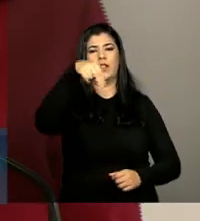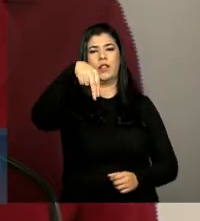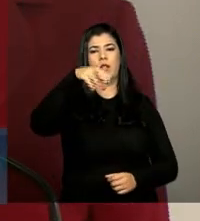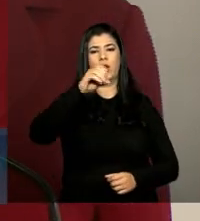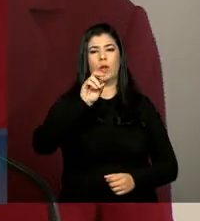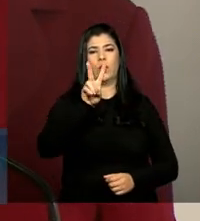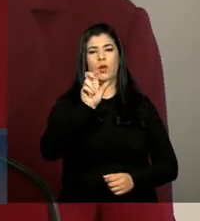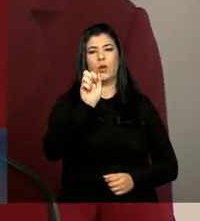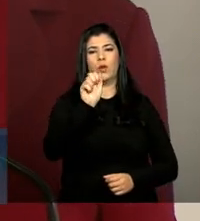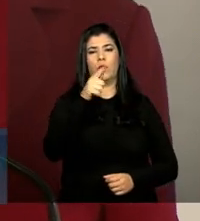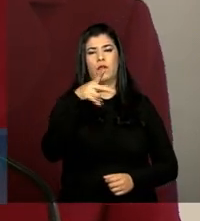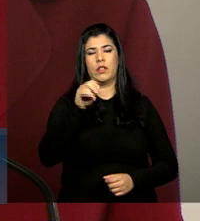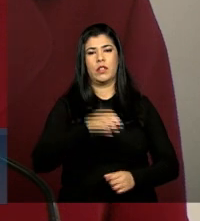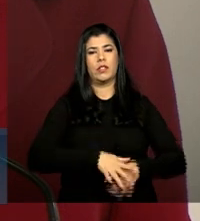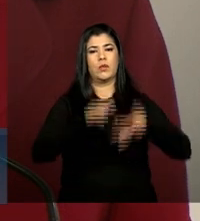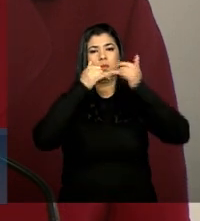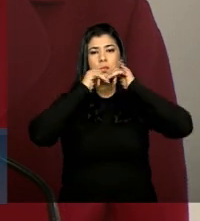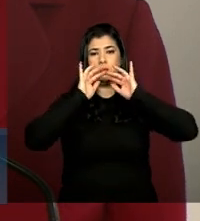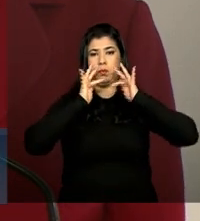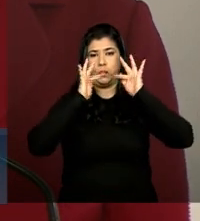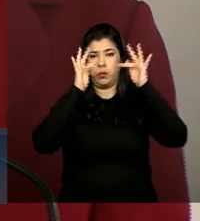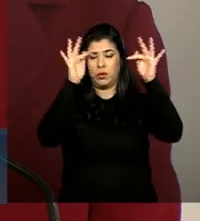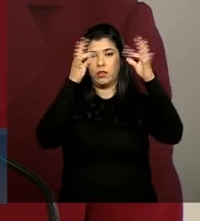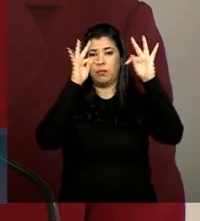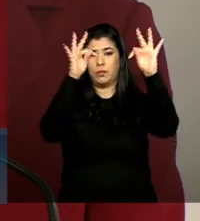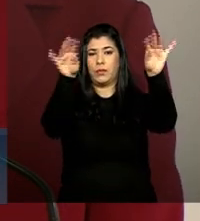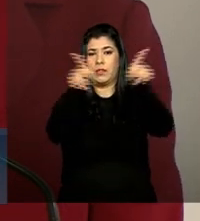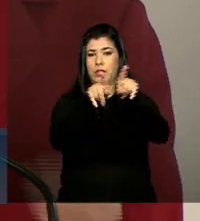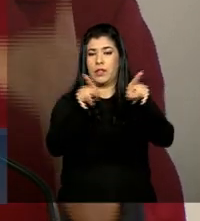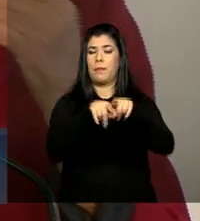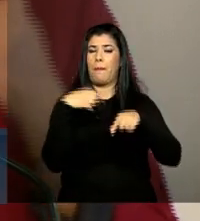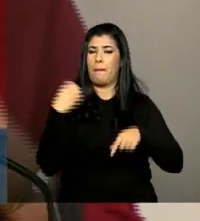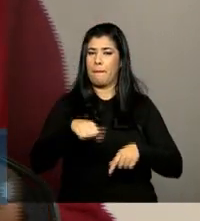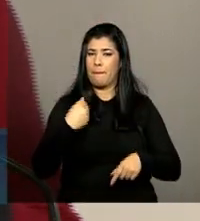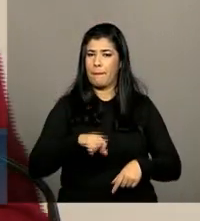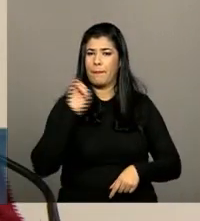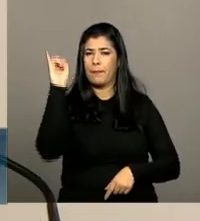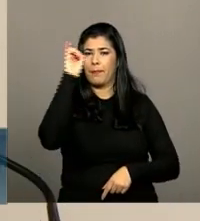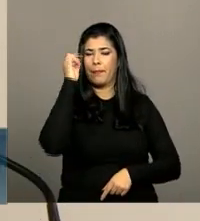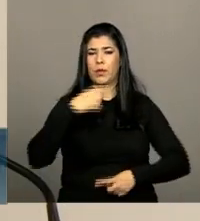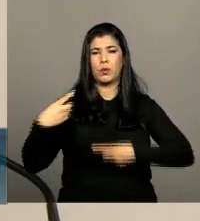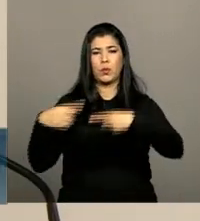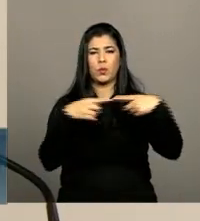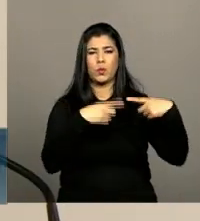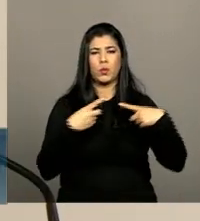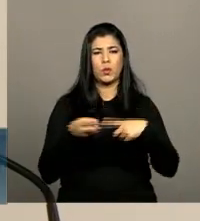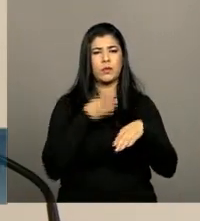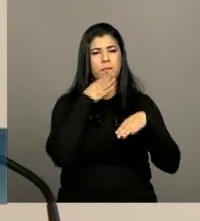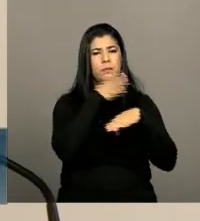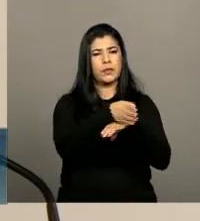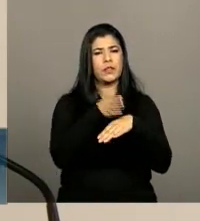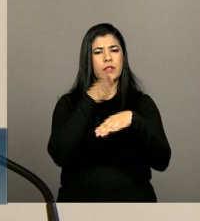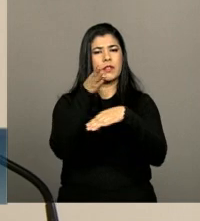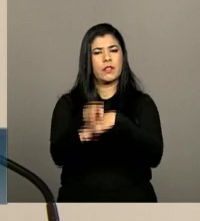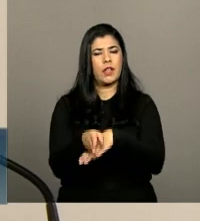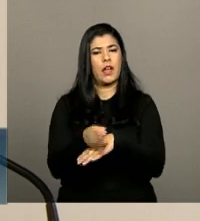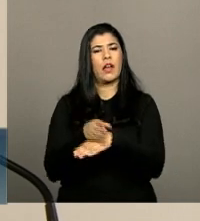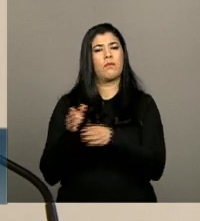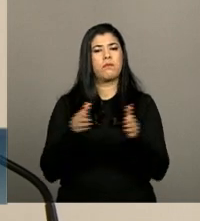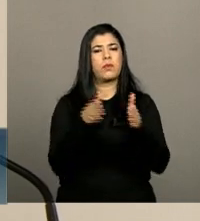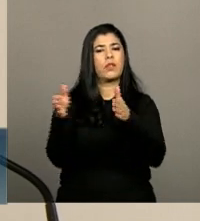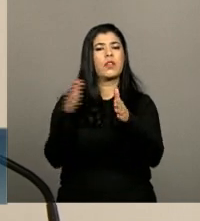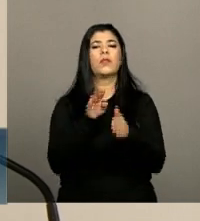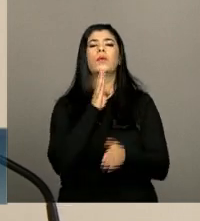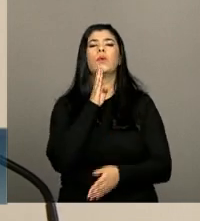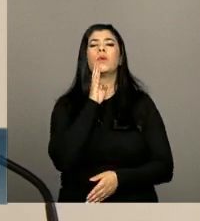o Brasil precisa de caminhar no sentido da competitividade da entrada na sociedade do conhecimento